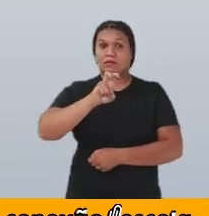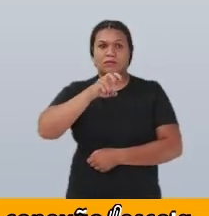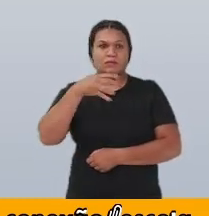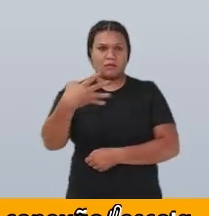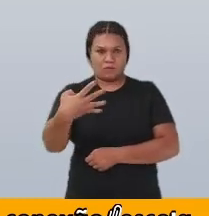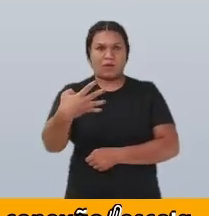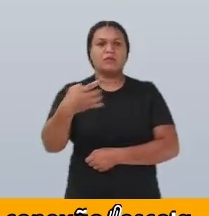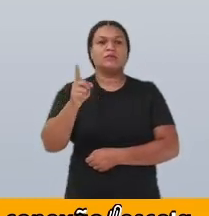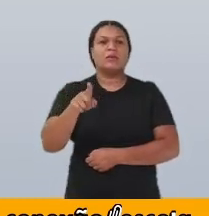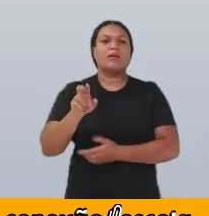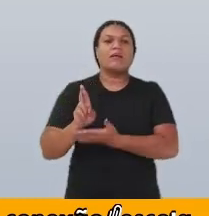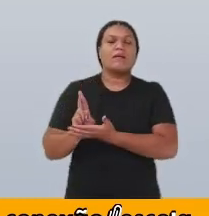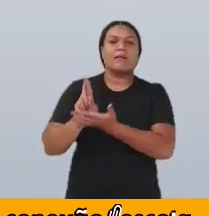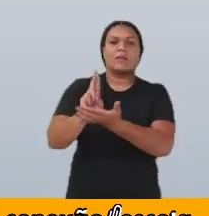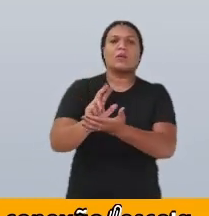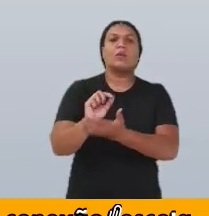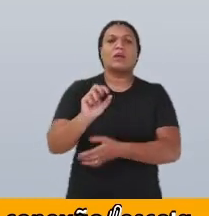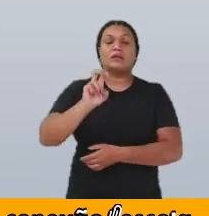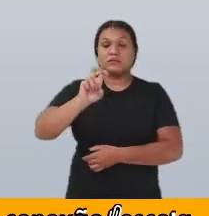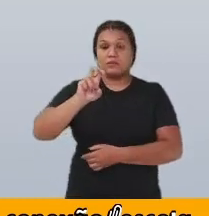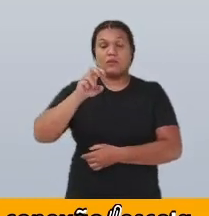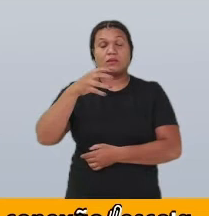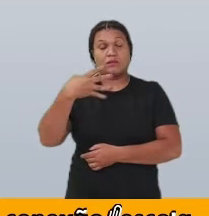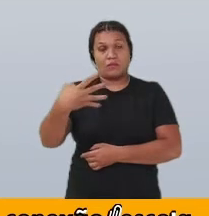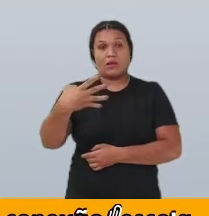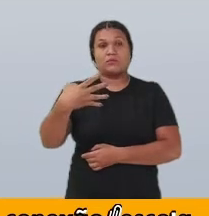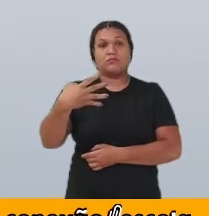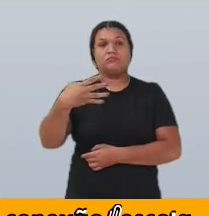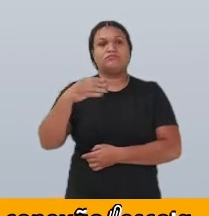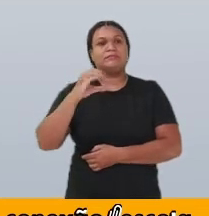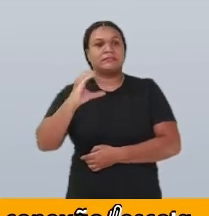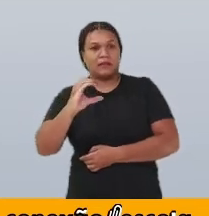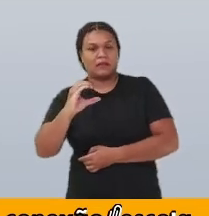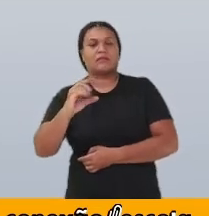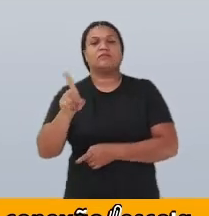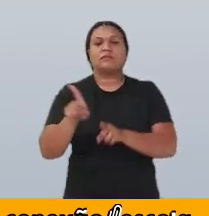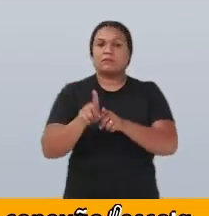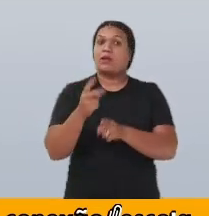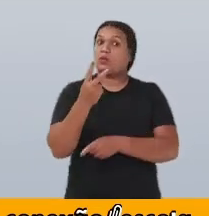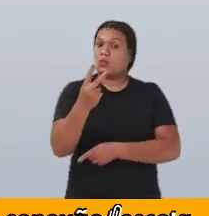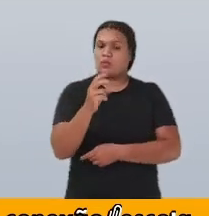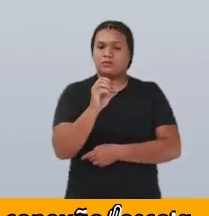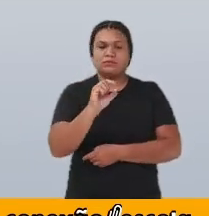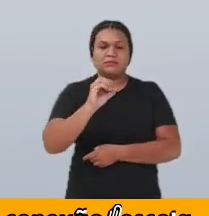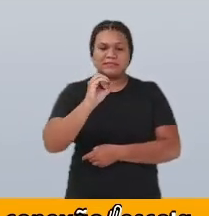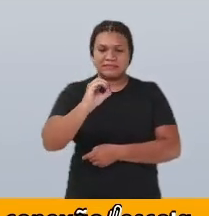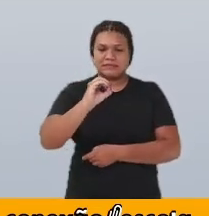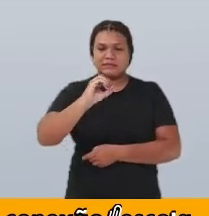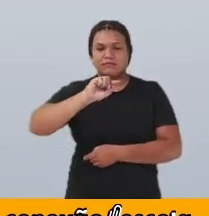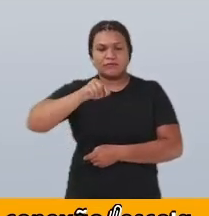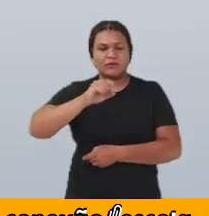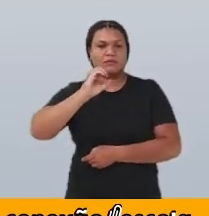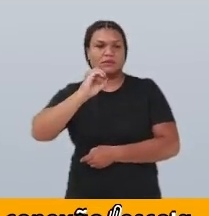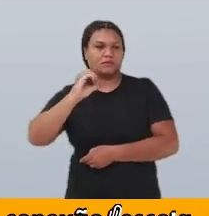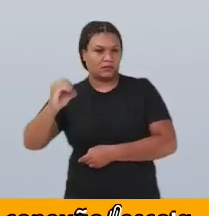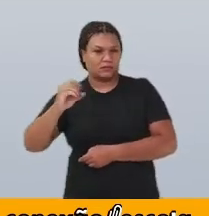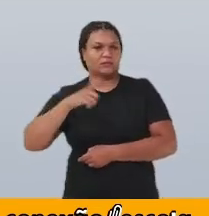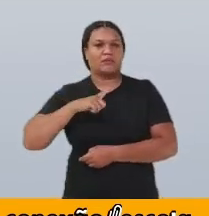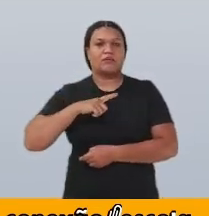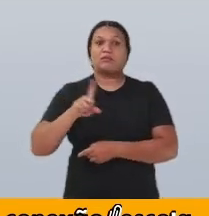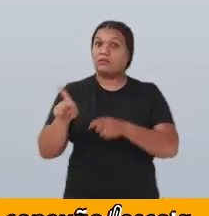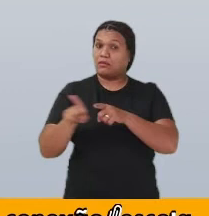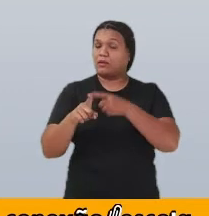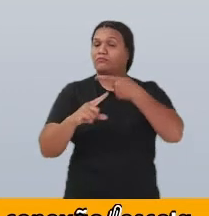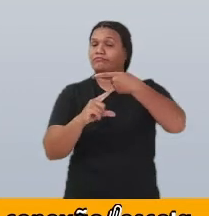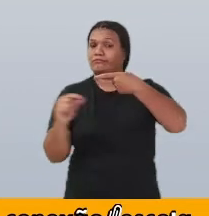0,54, que é 54 centésimos, também tem duas casas decimais. Denominador também é